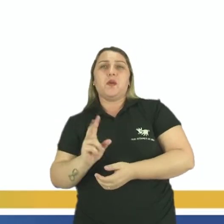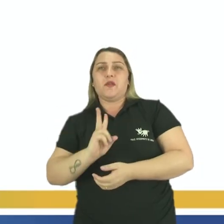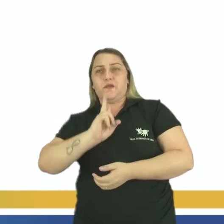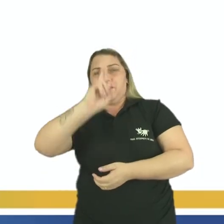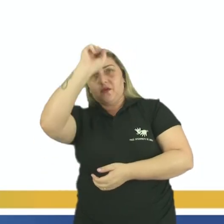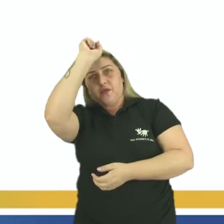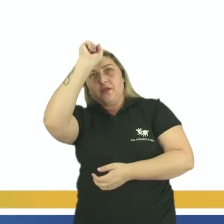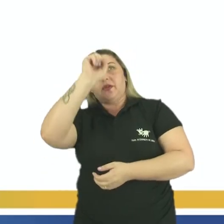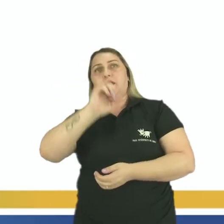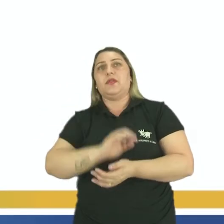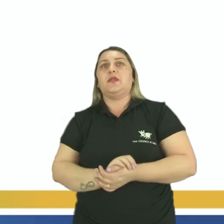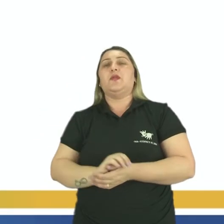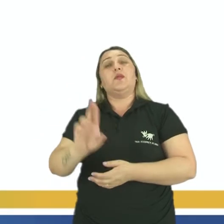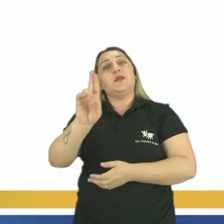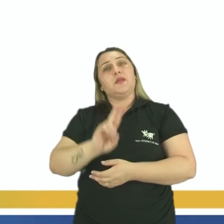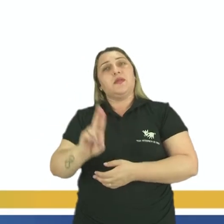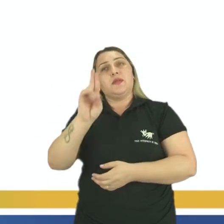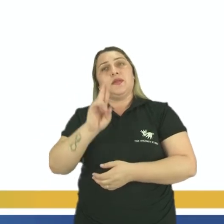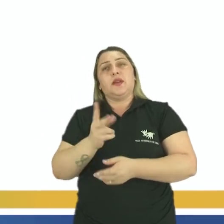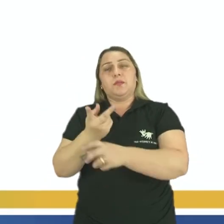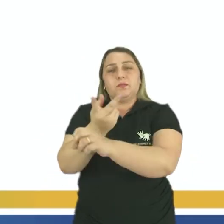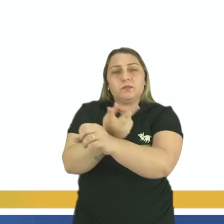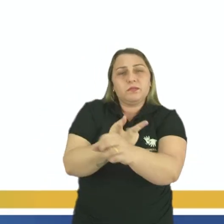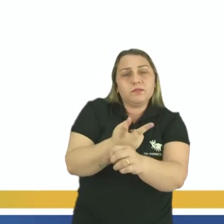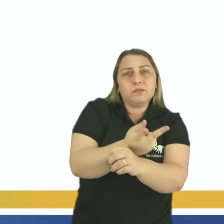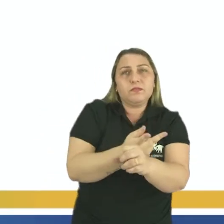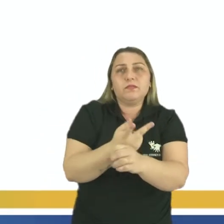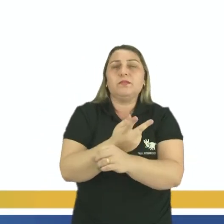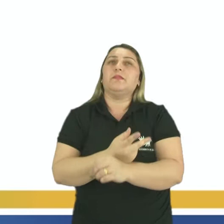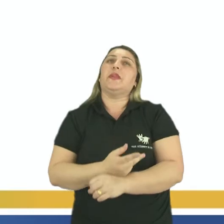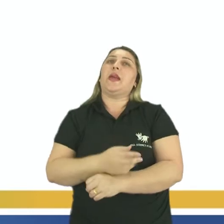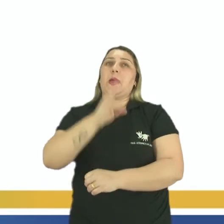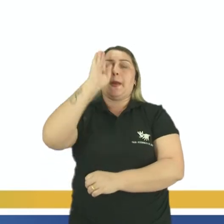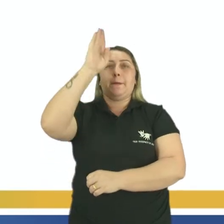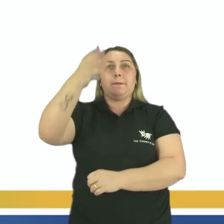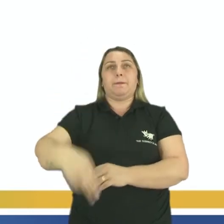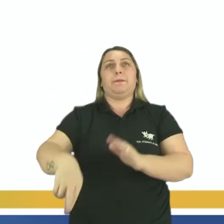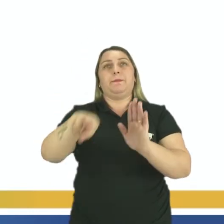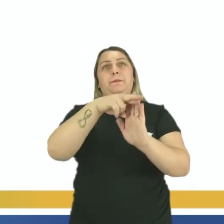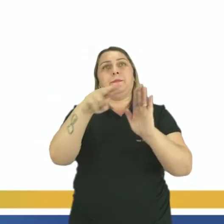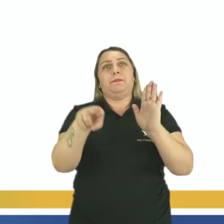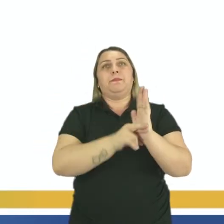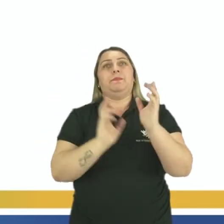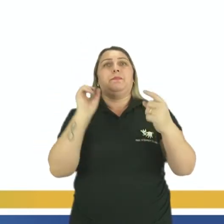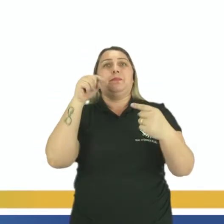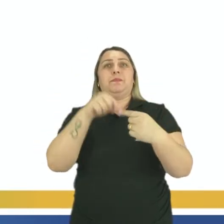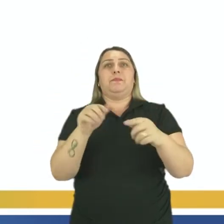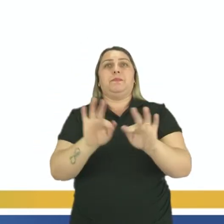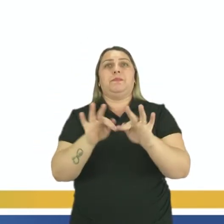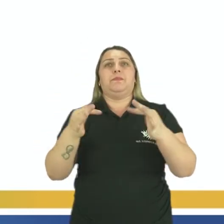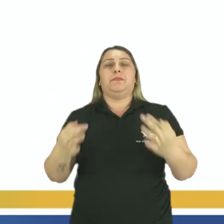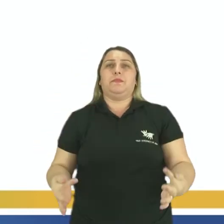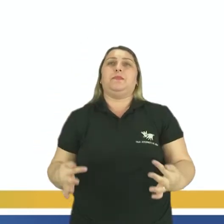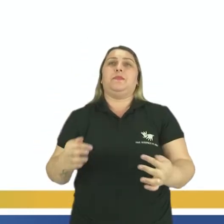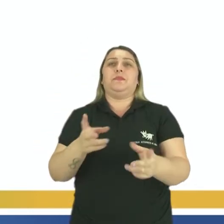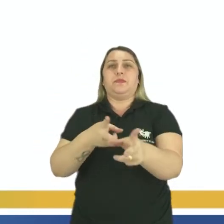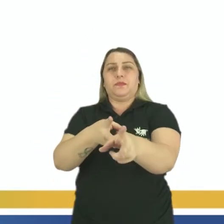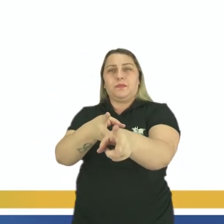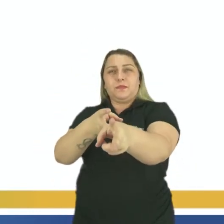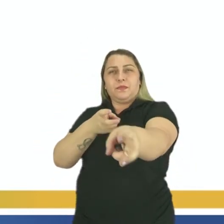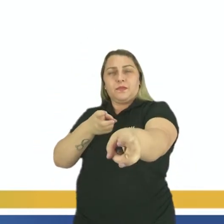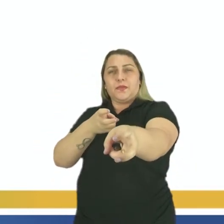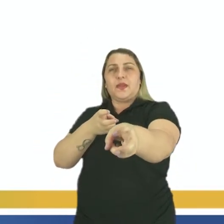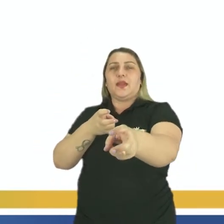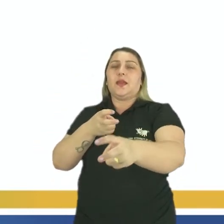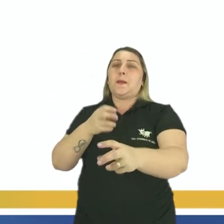mais utilizado para caça, né? E a gente tem as principais regras. O objetivo é simples: acertar as